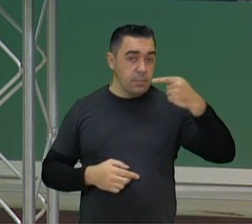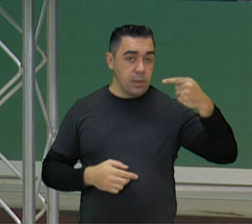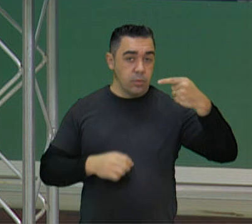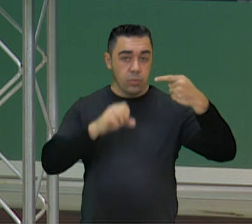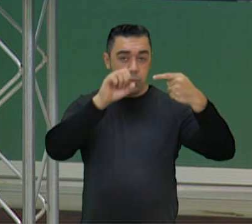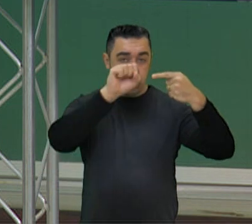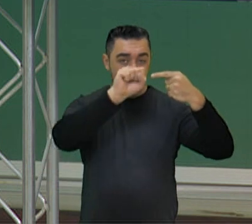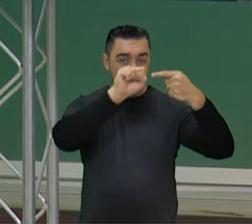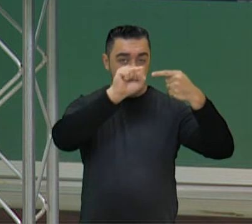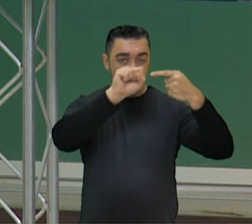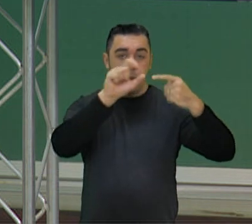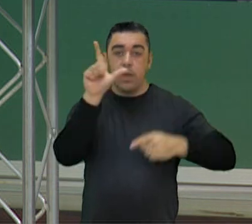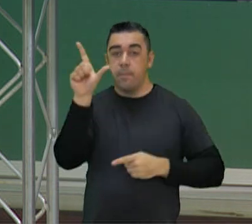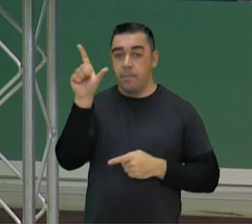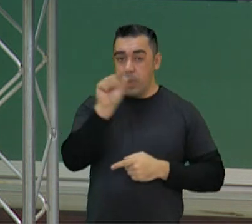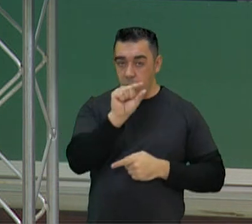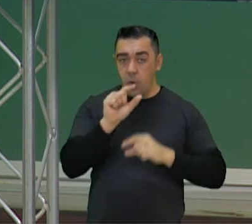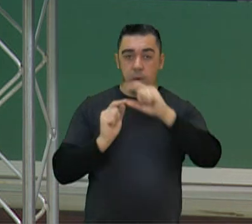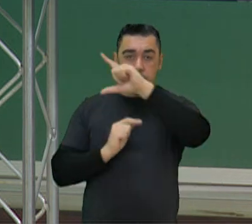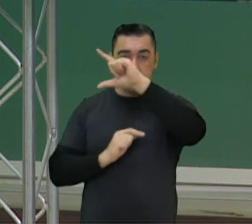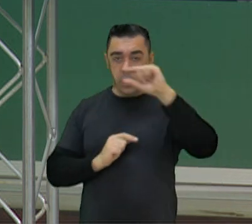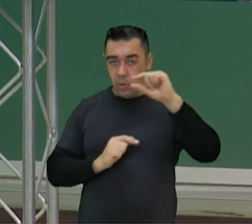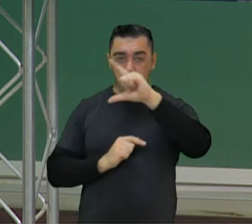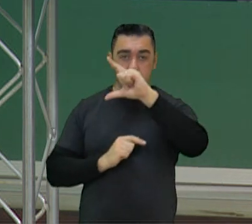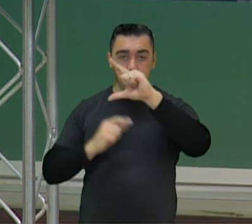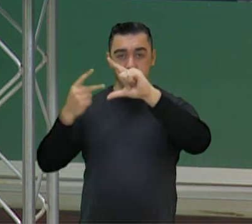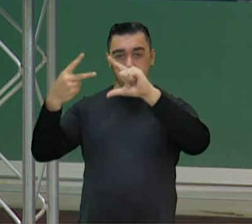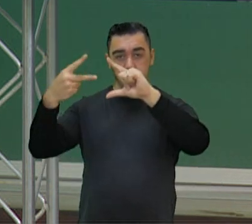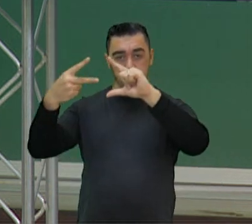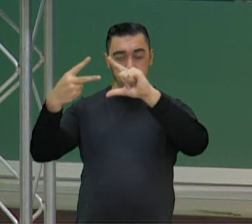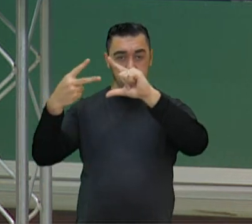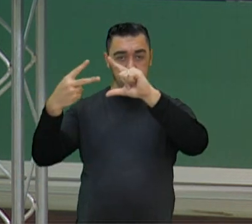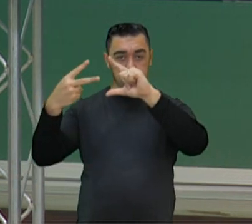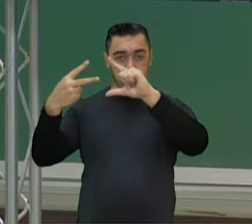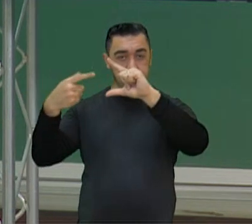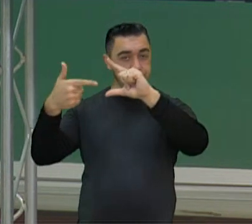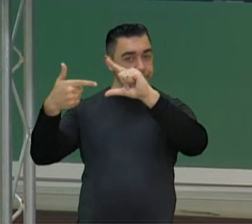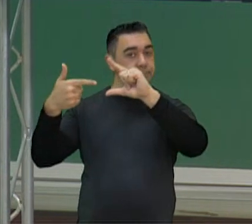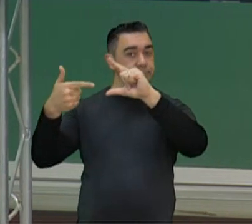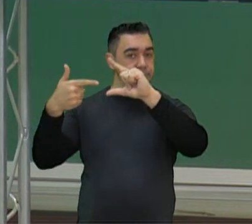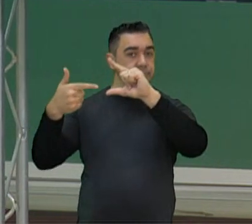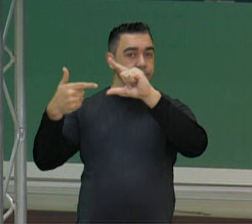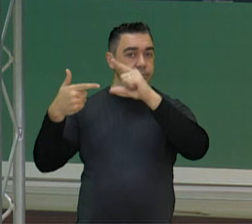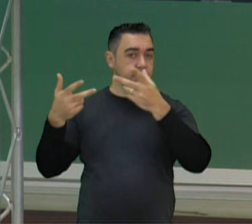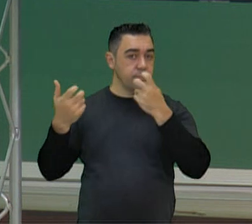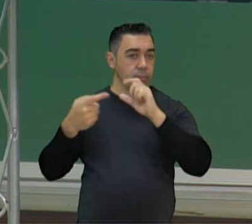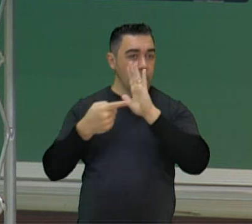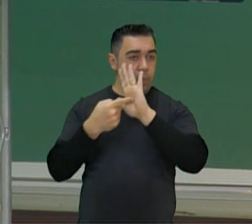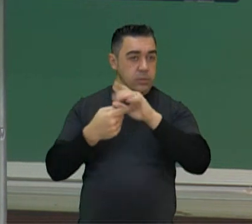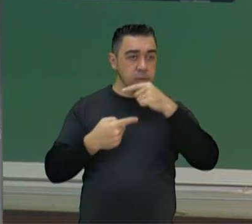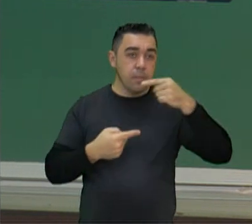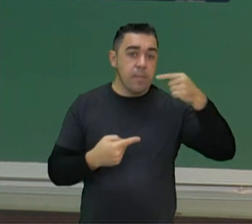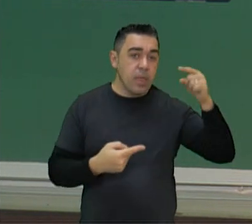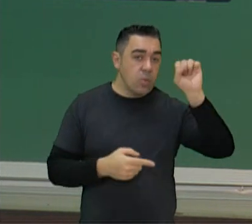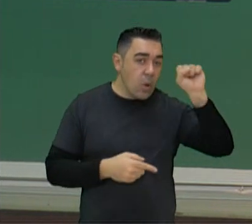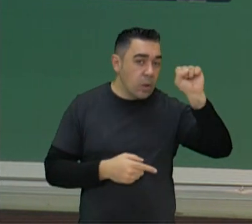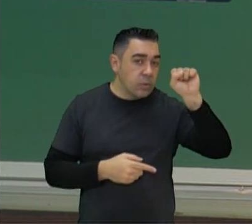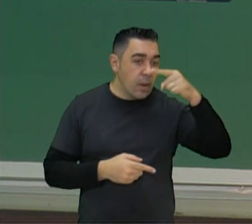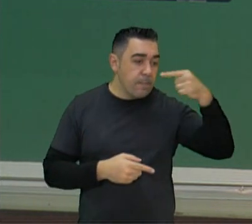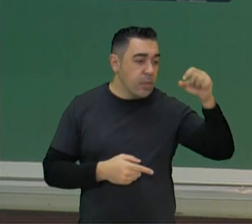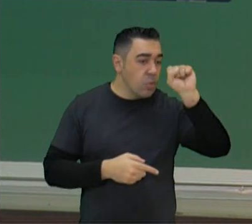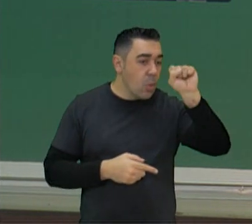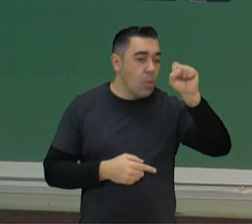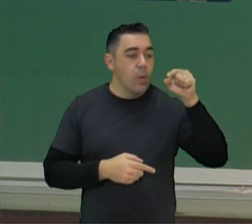menos 8, é menor do que 2. Veja, o sinal está mostrando que este número é negativo. Então, se